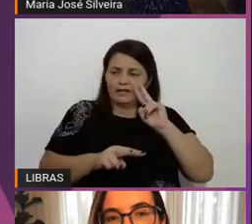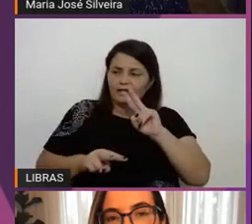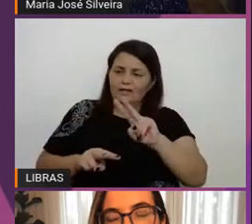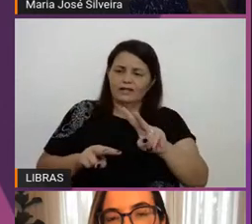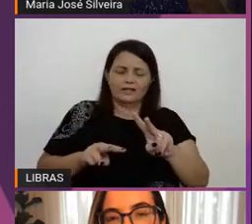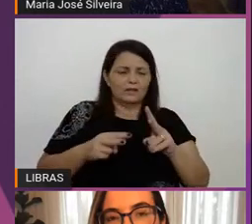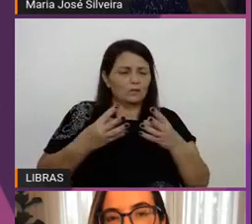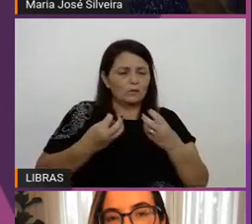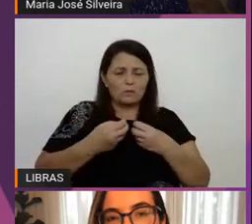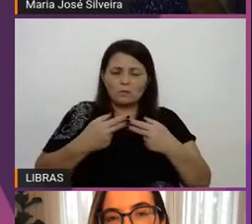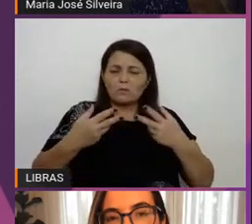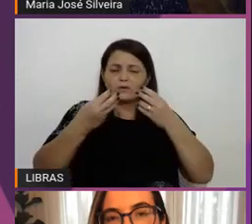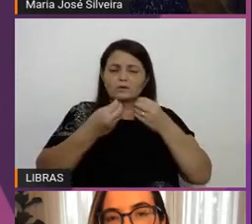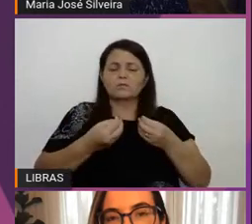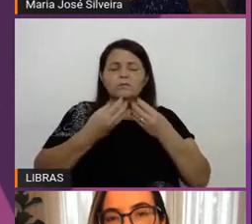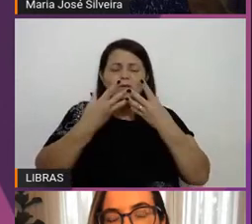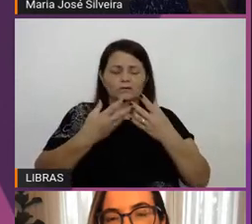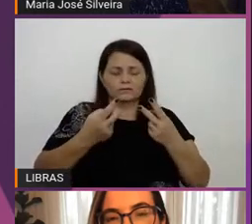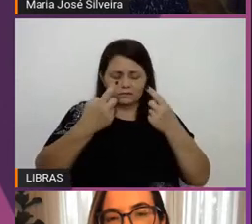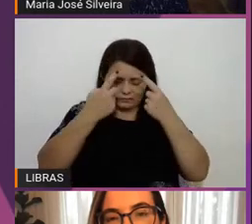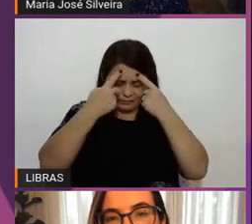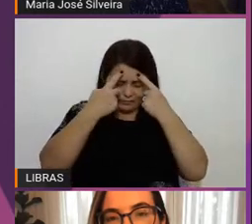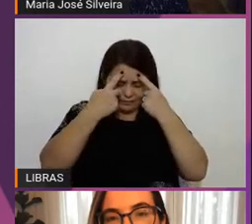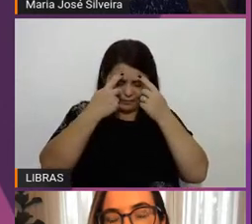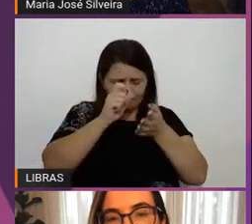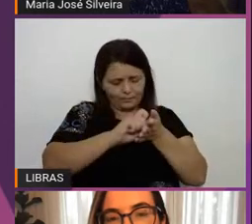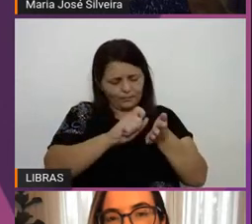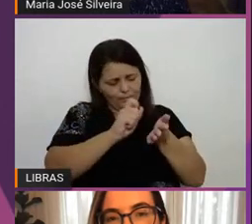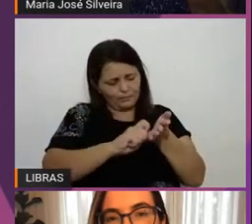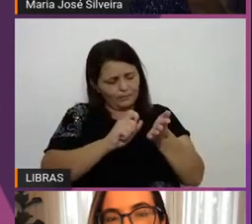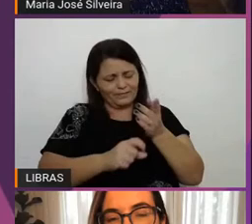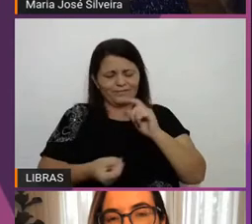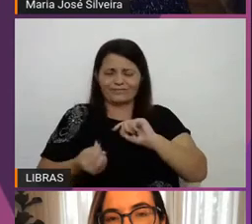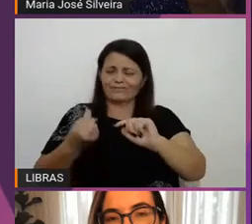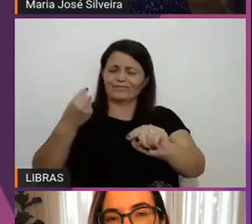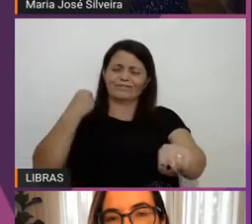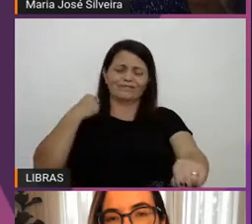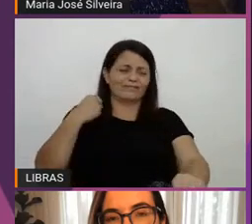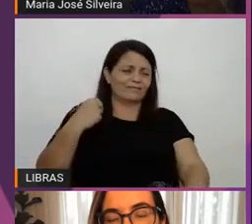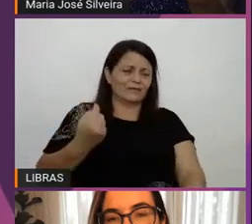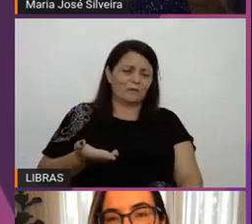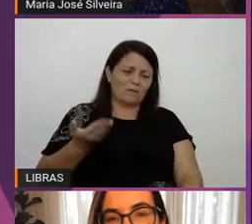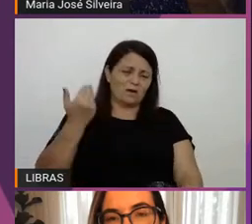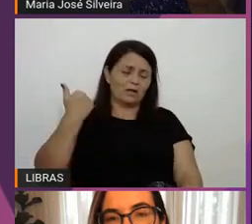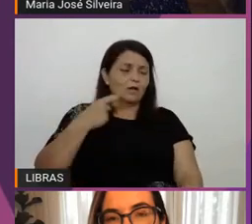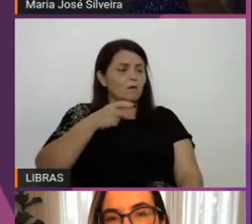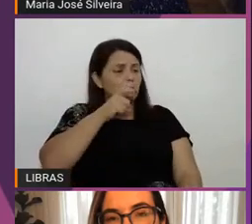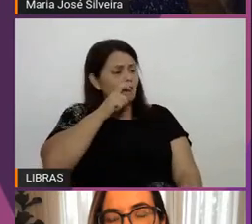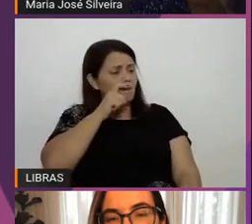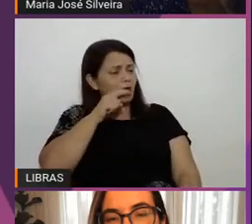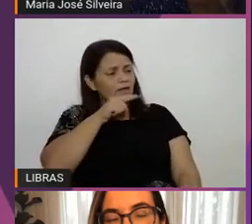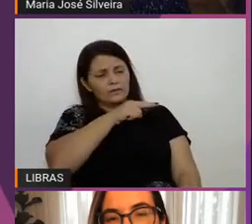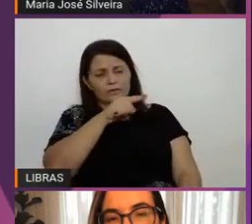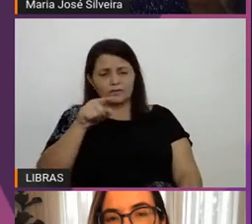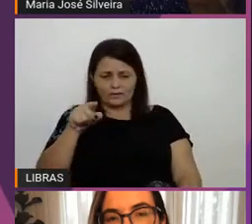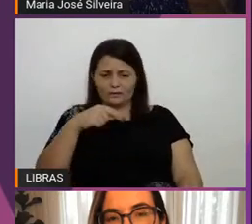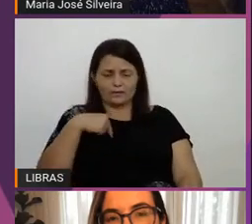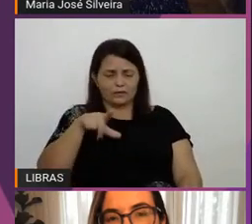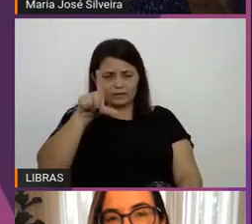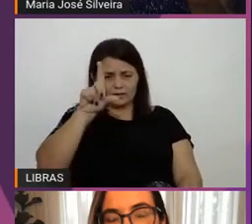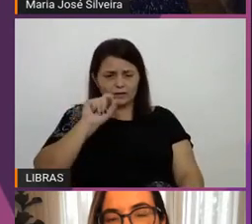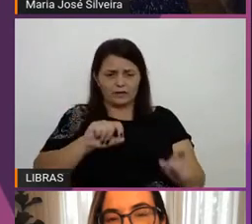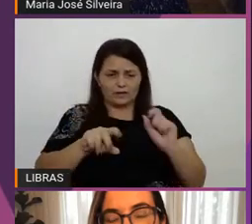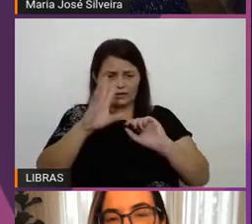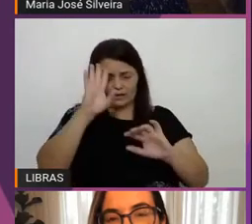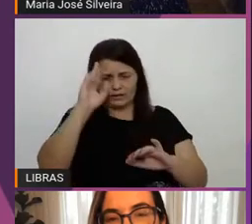tanta coisa boa vizinha cabeça que exitem conheci ano passado o pai de vocês se soubesse que tomei a decisão